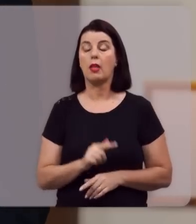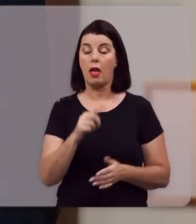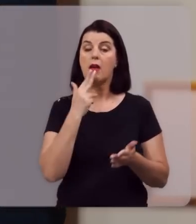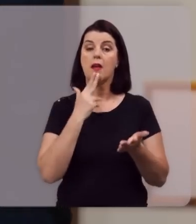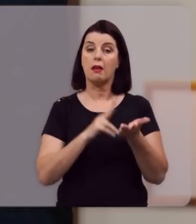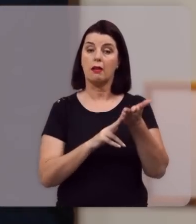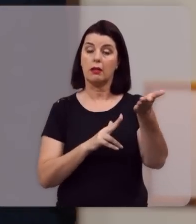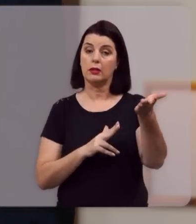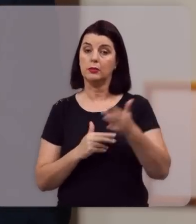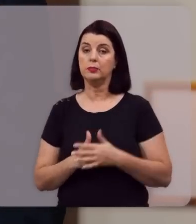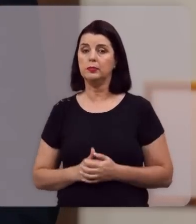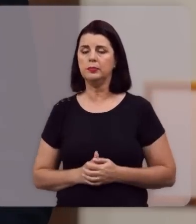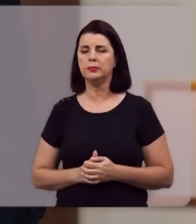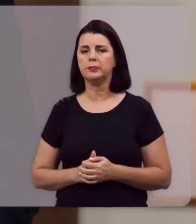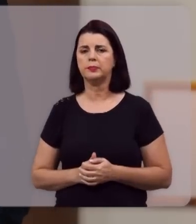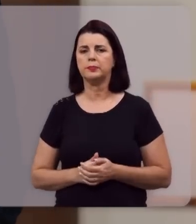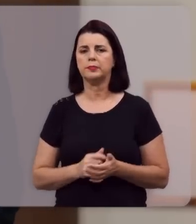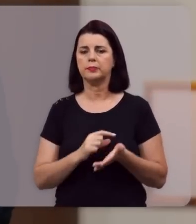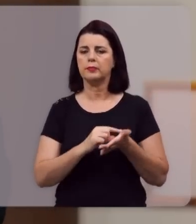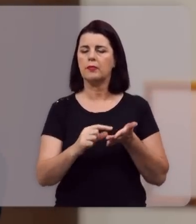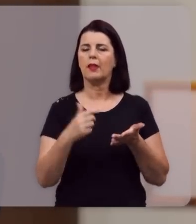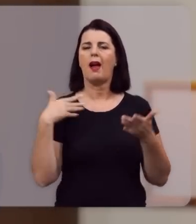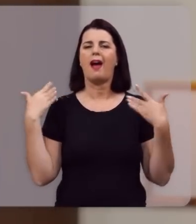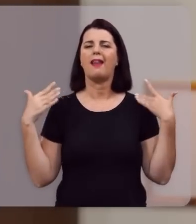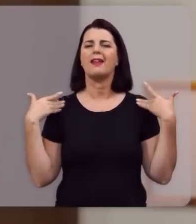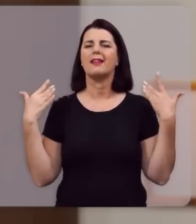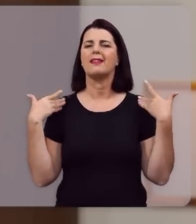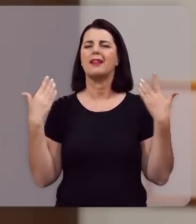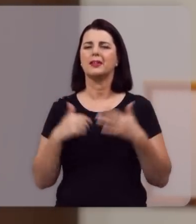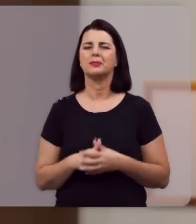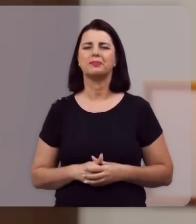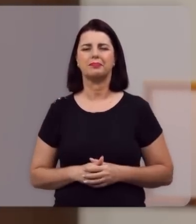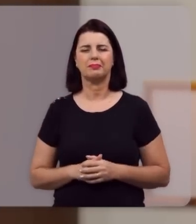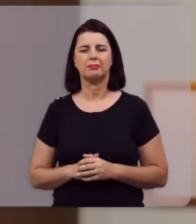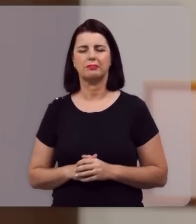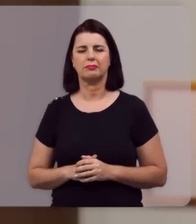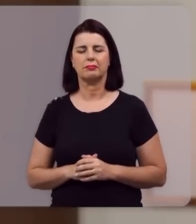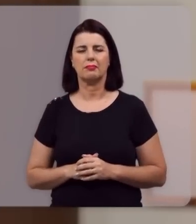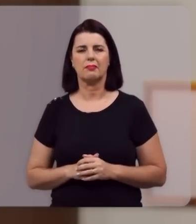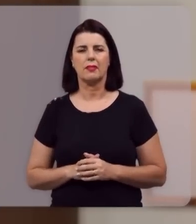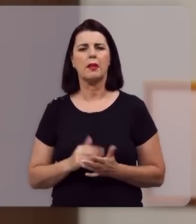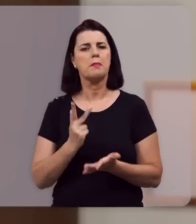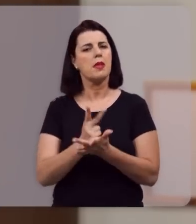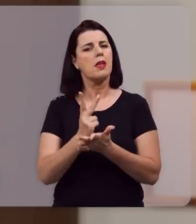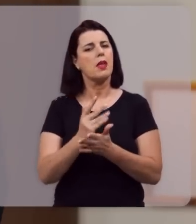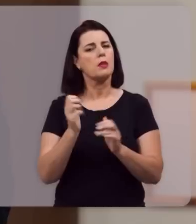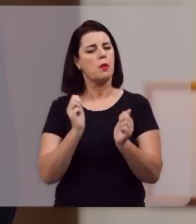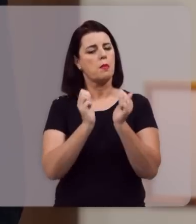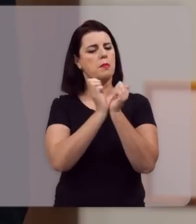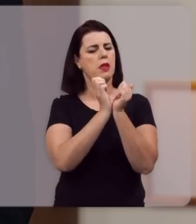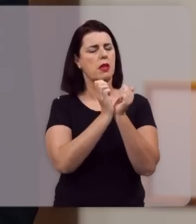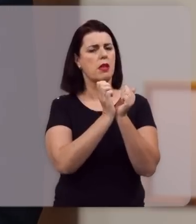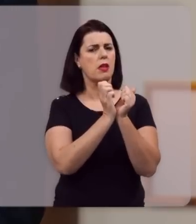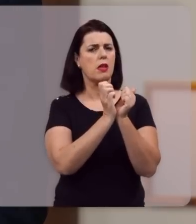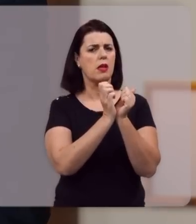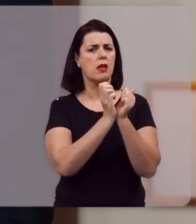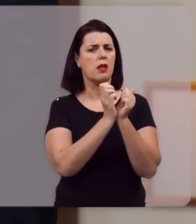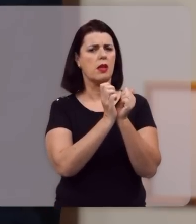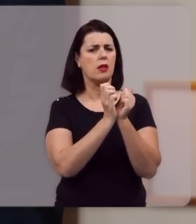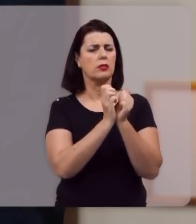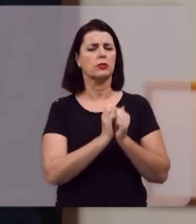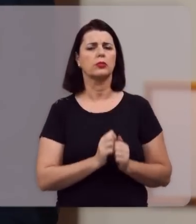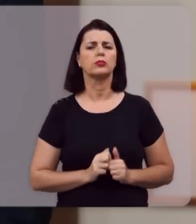Esta carta, a epístola da alegria, Mesmo na prisão e sob